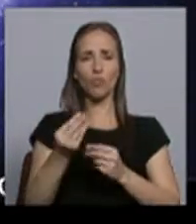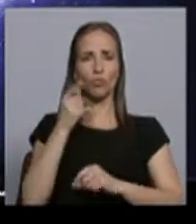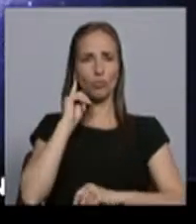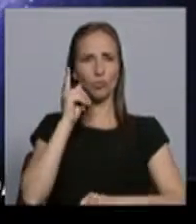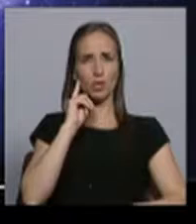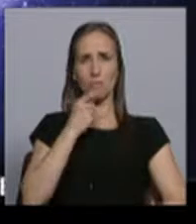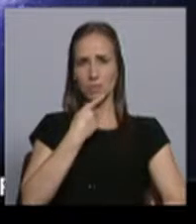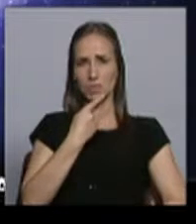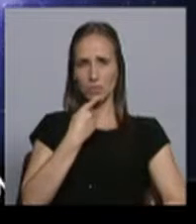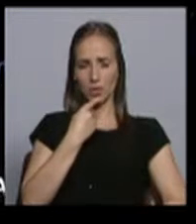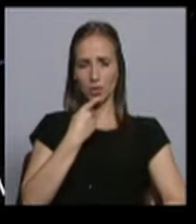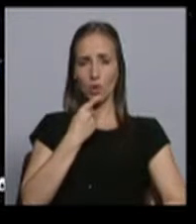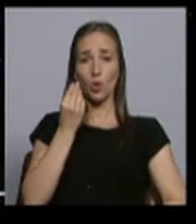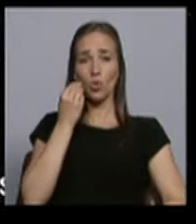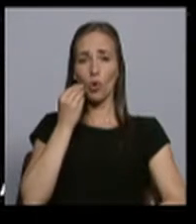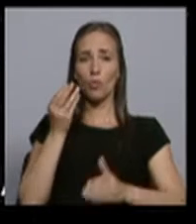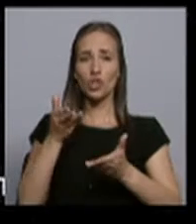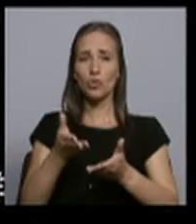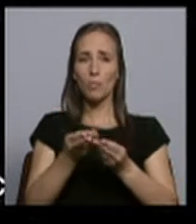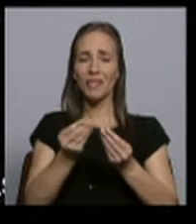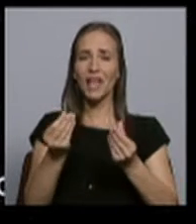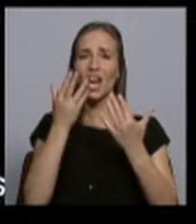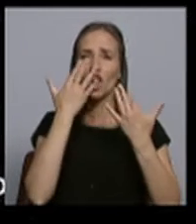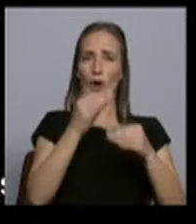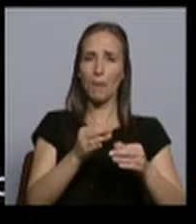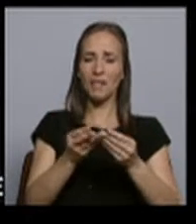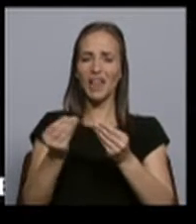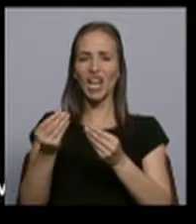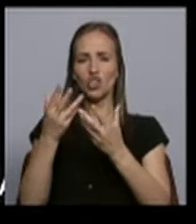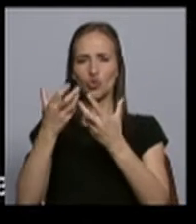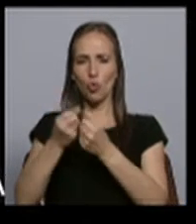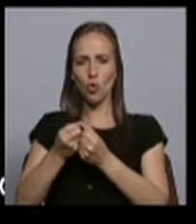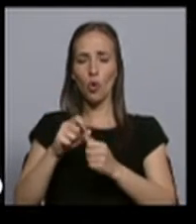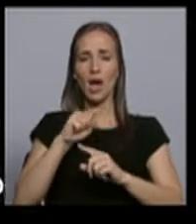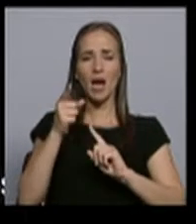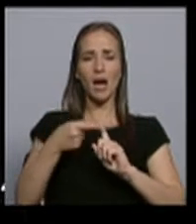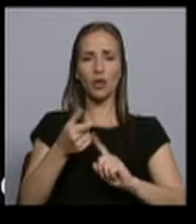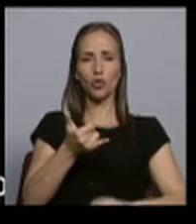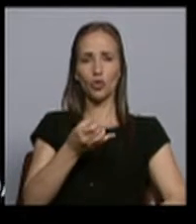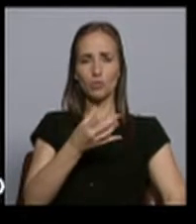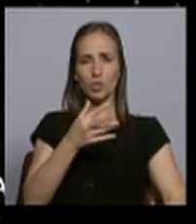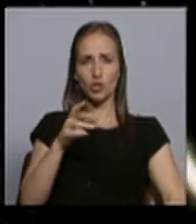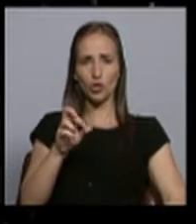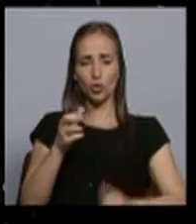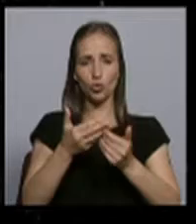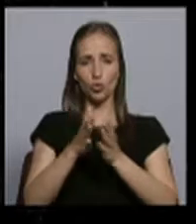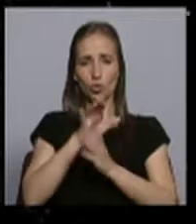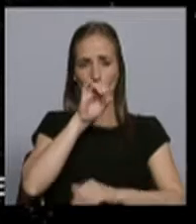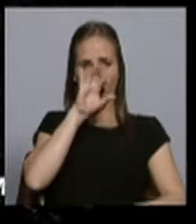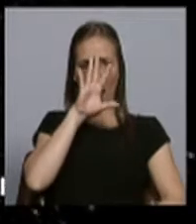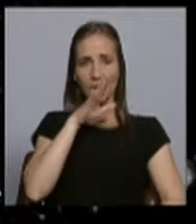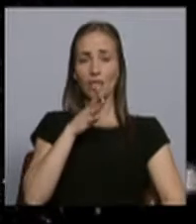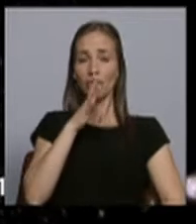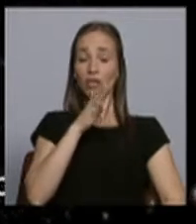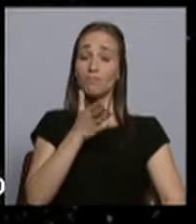é a contribuição também de matéria normal e matéria escura. E em 2018 os astrónomos surpreenderam tudo e todos quando disseram que,